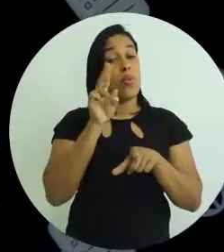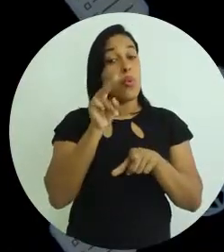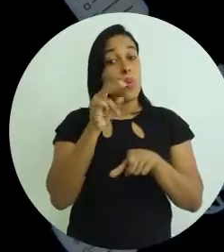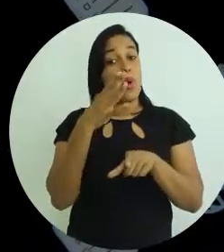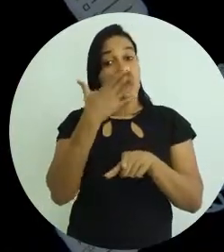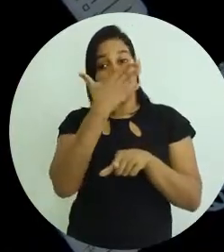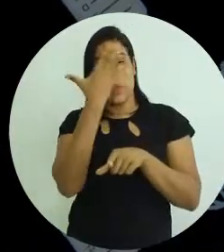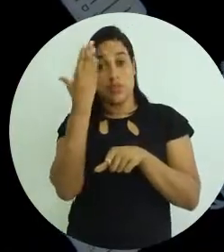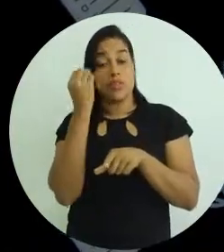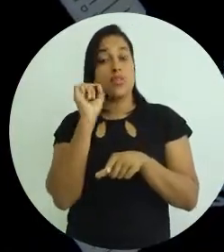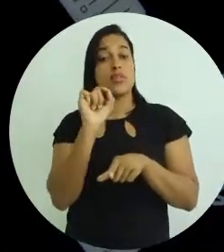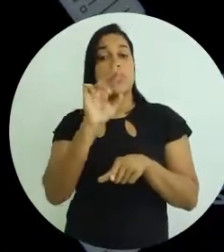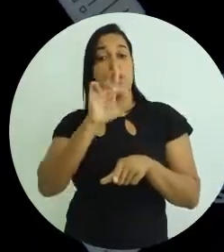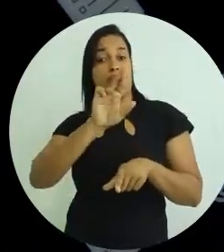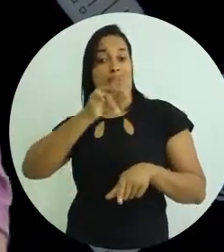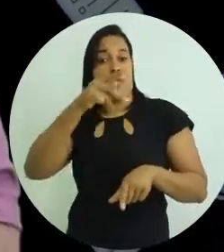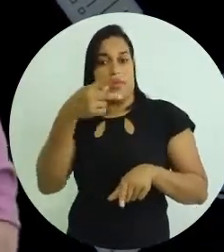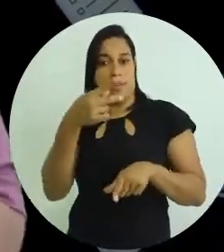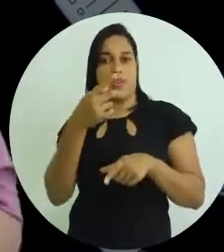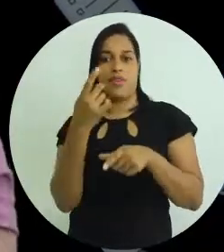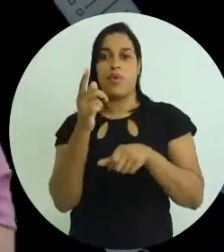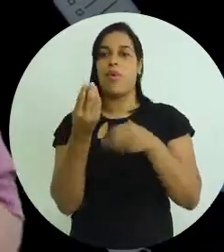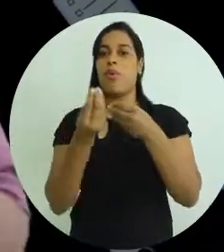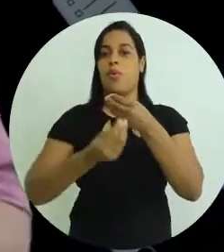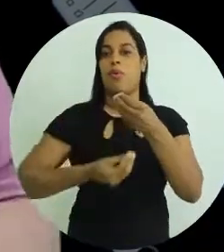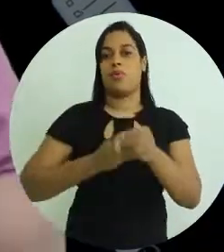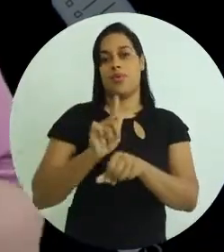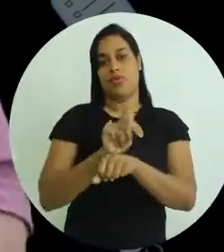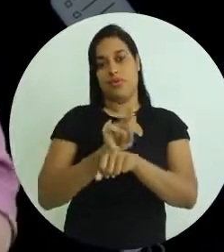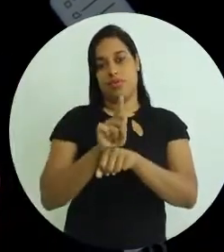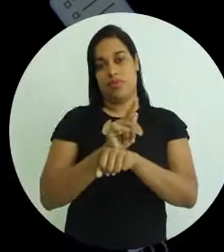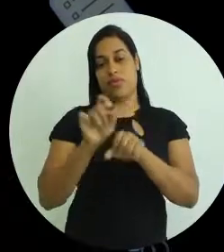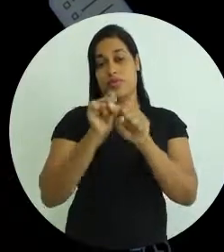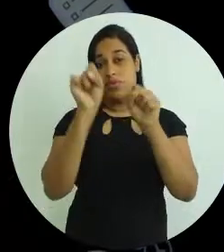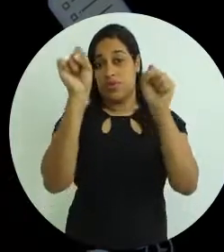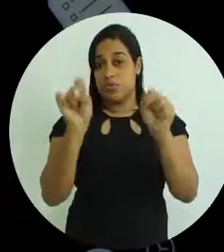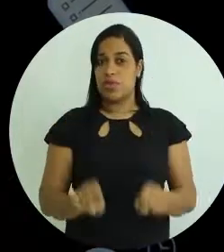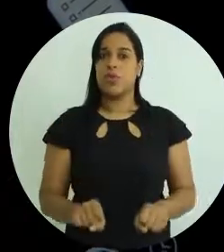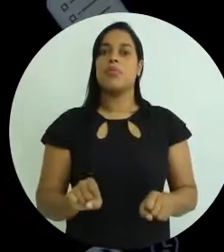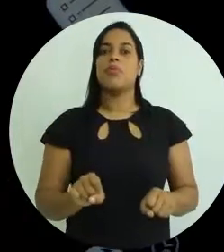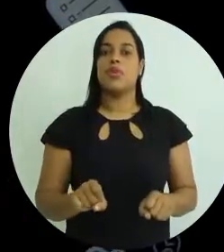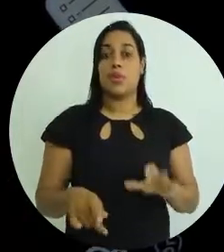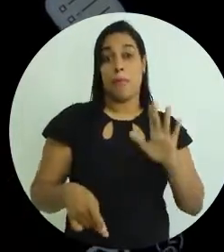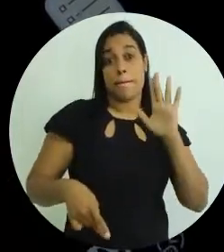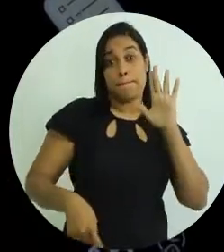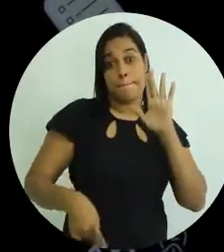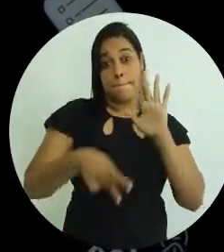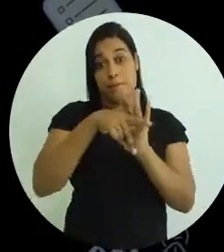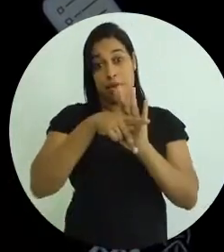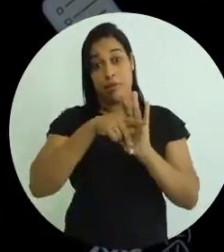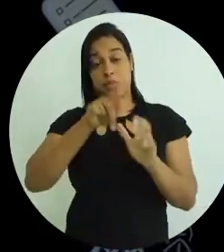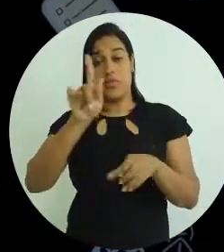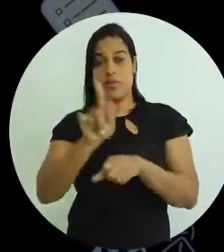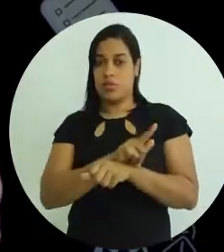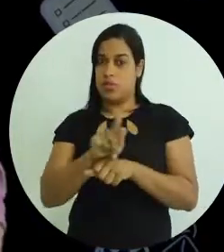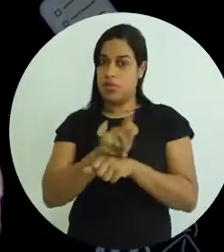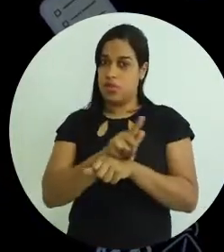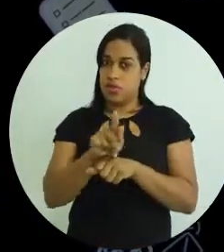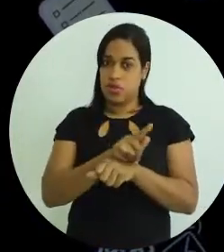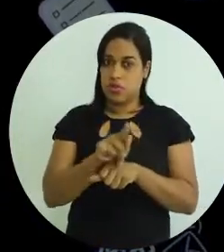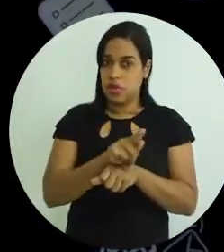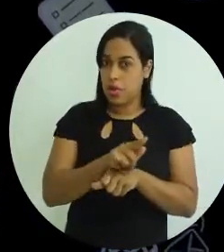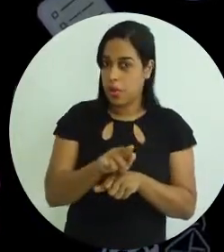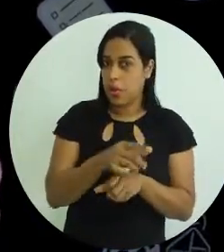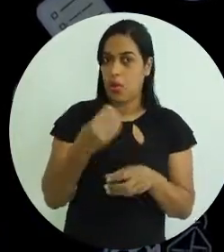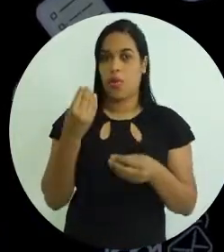dessa parte do G do meio da gestão, são sistemas que vêm apoiar a gestão. Então, quanto eu vendo,